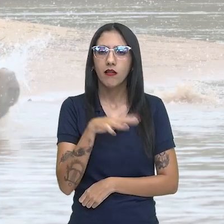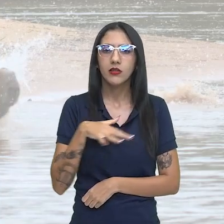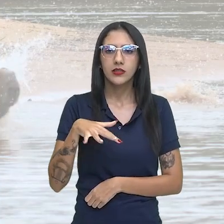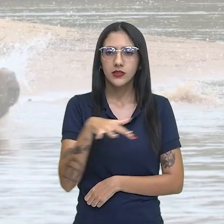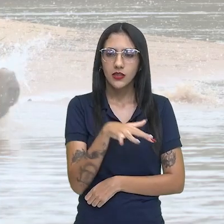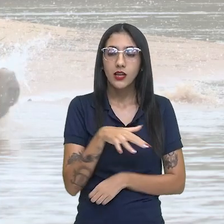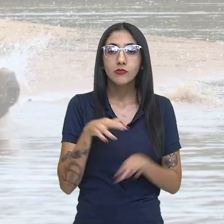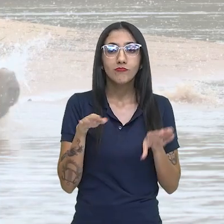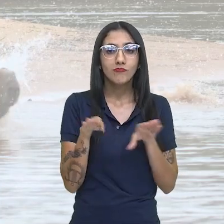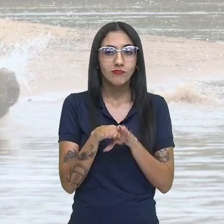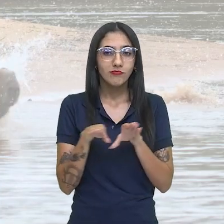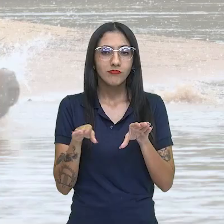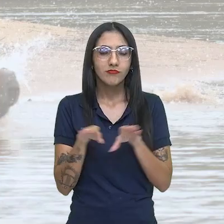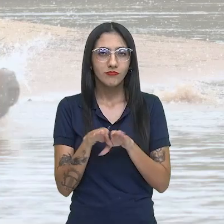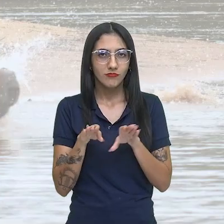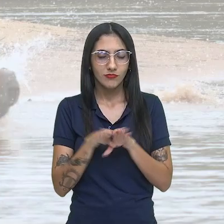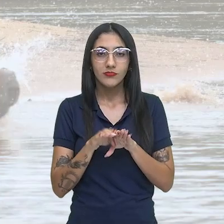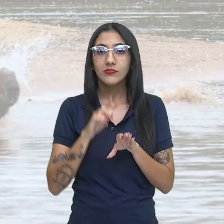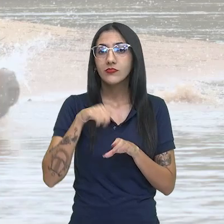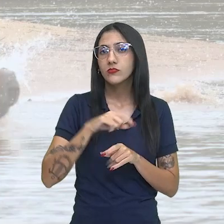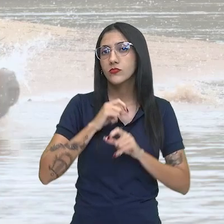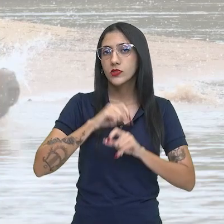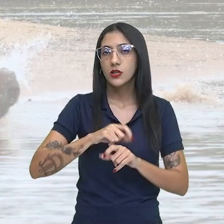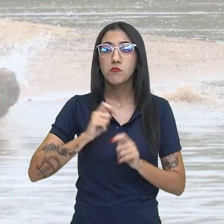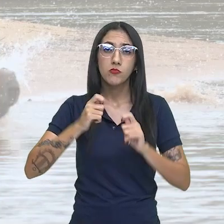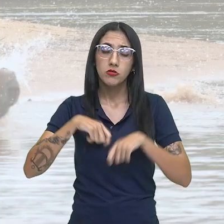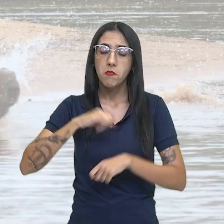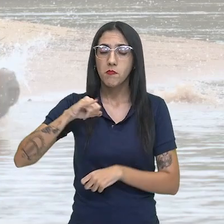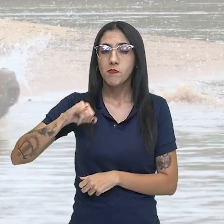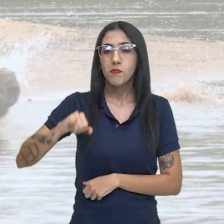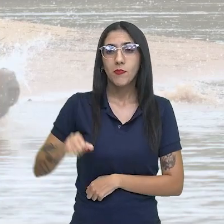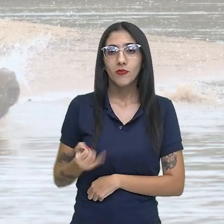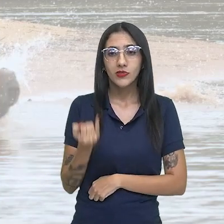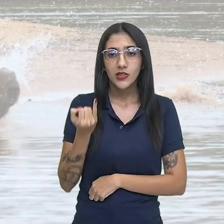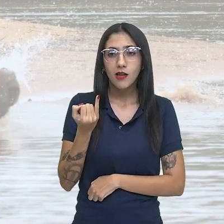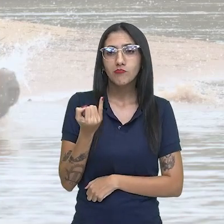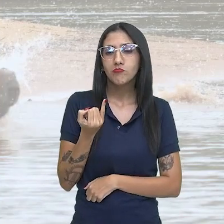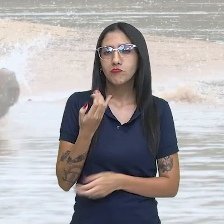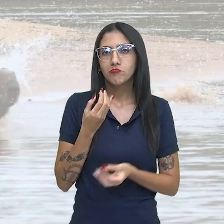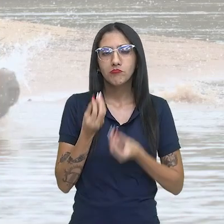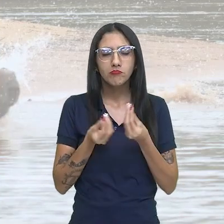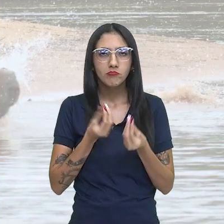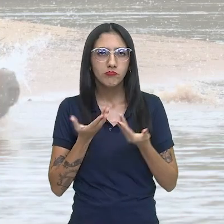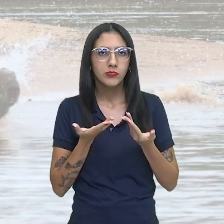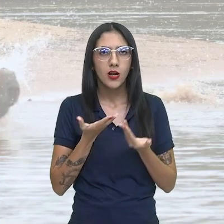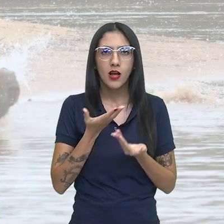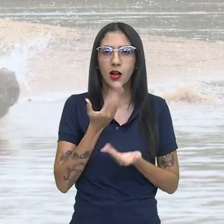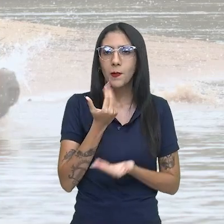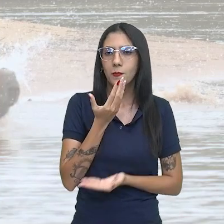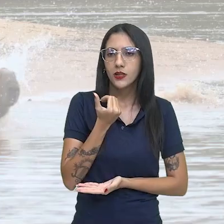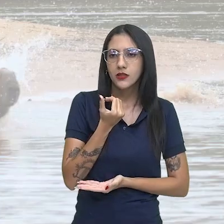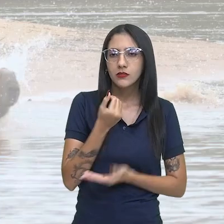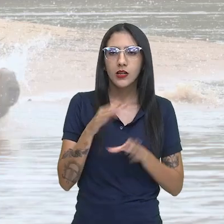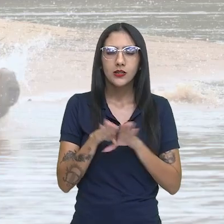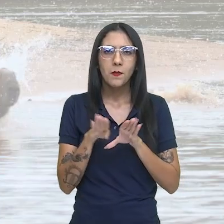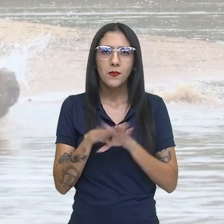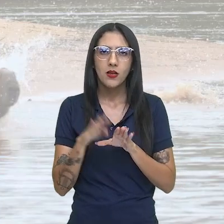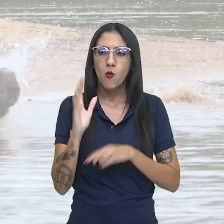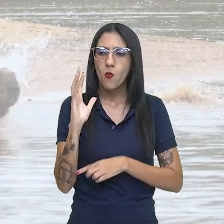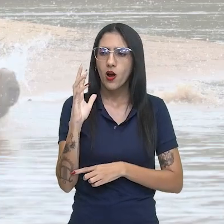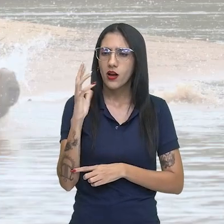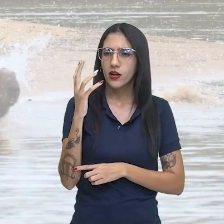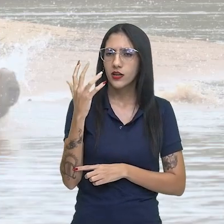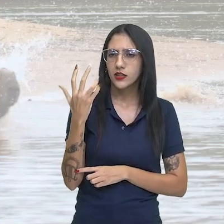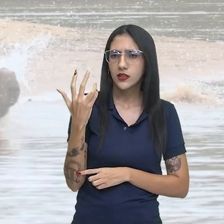e ter, né, os benefícios da alimentação, os benefícios de um clima,